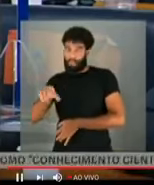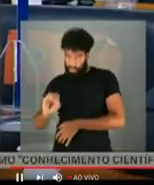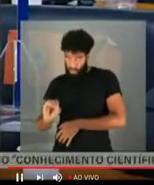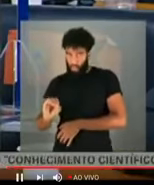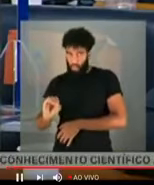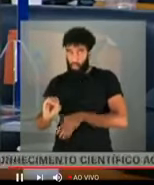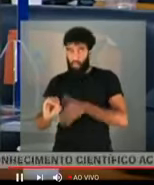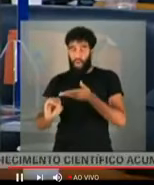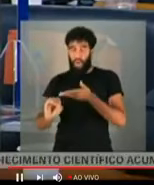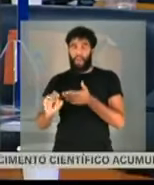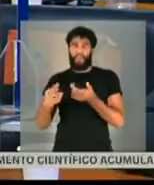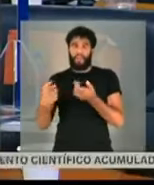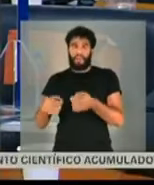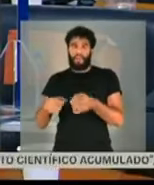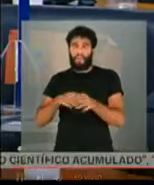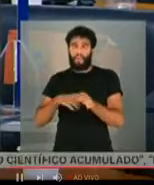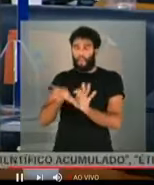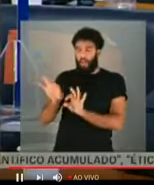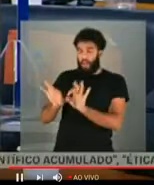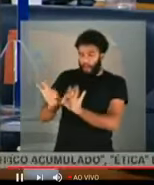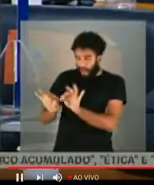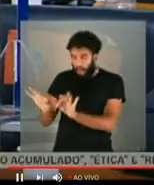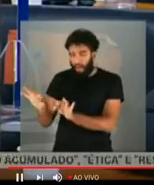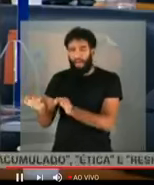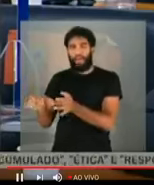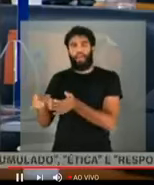a preparação da pessoa,